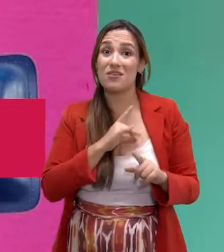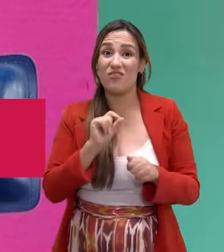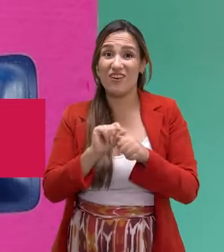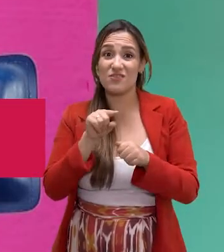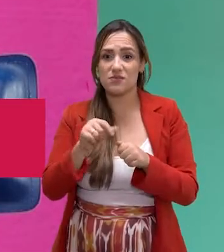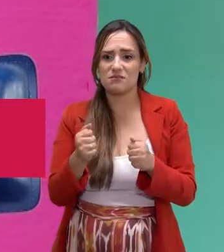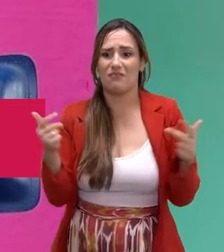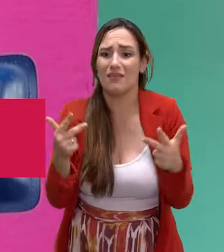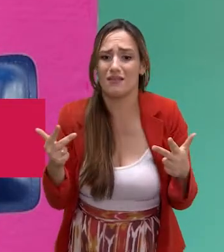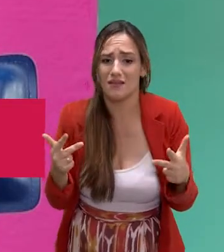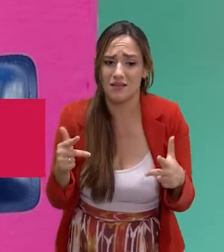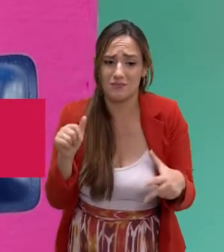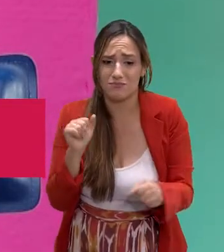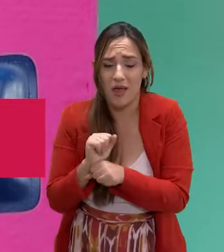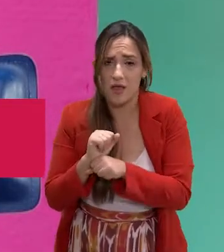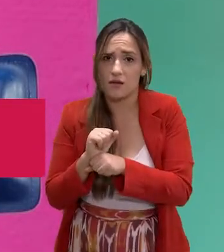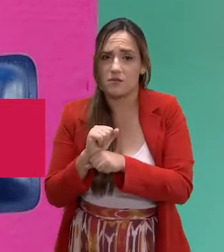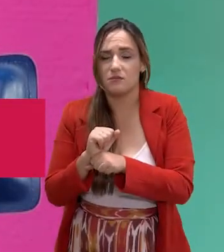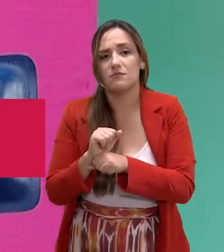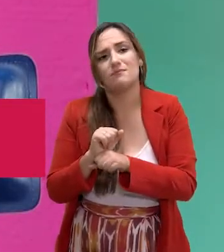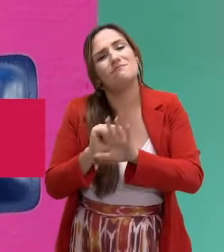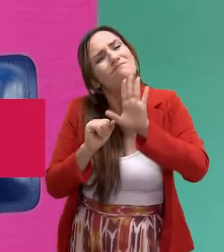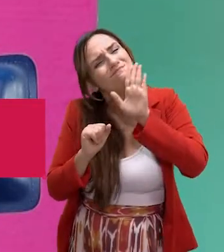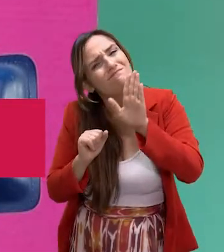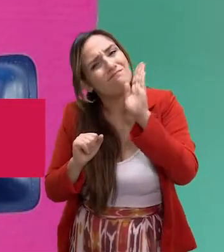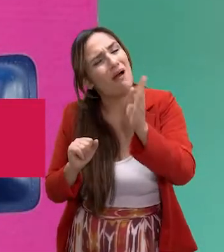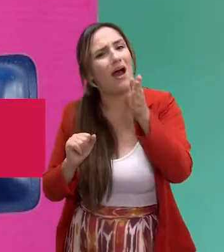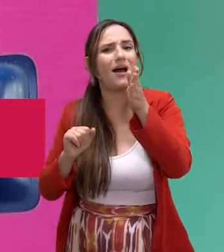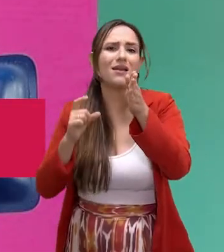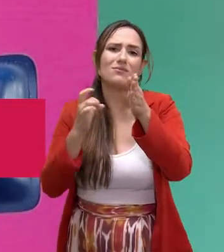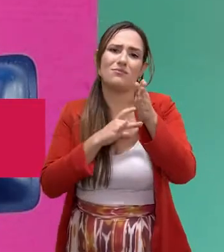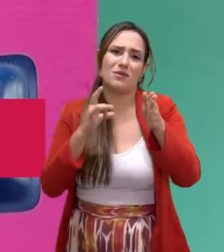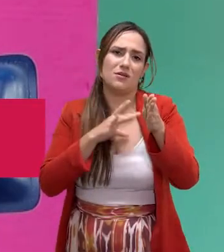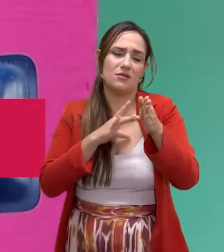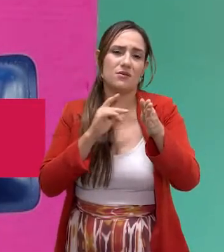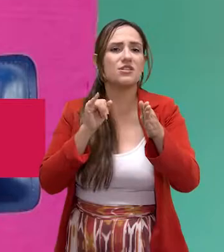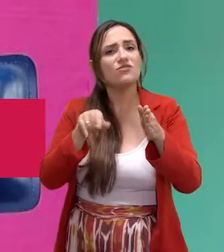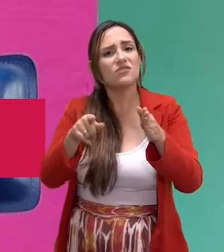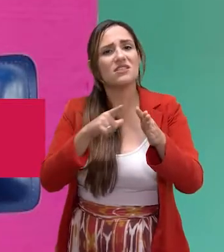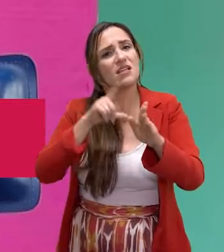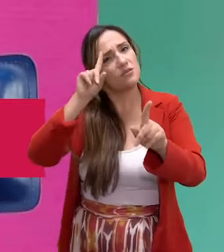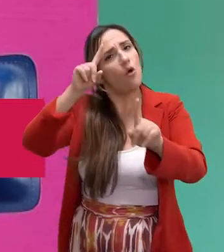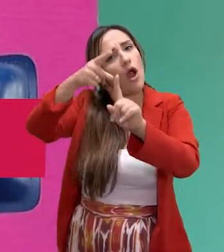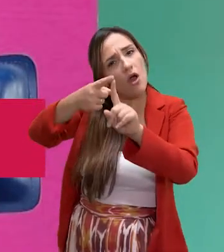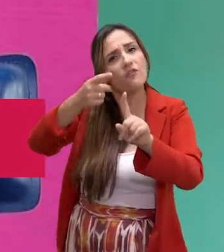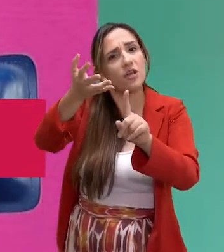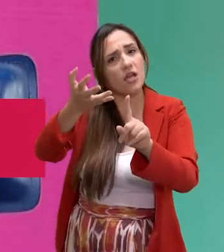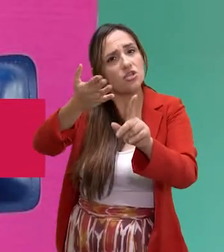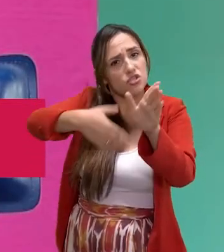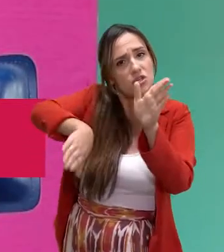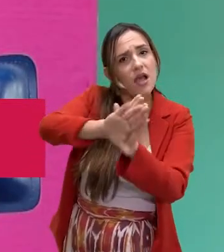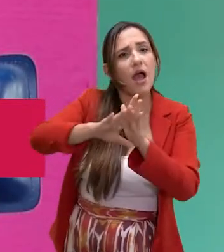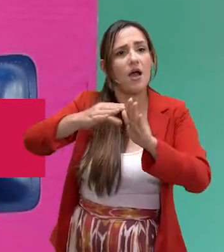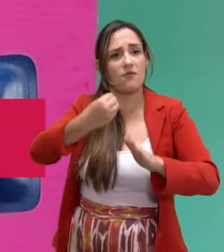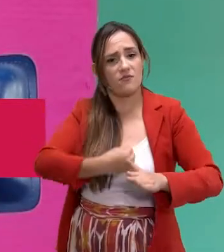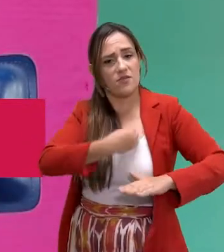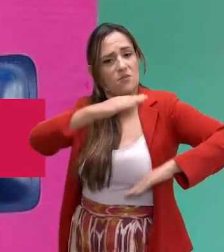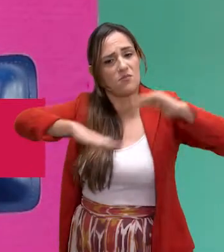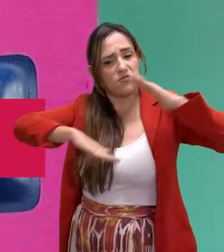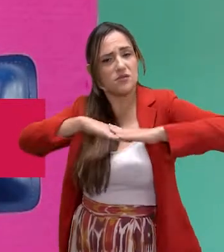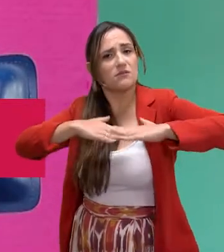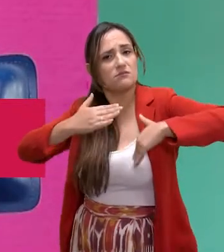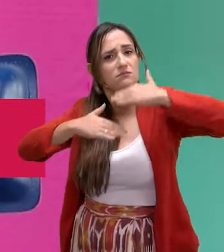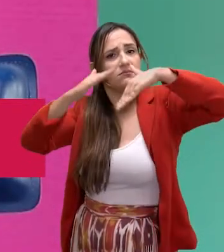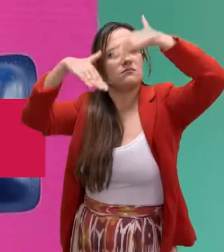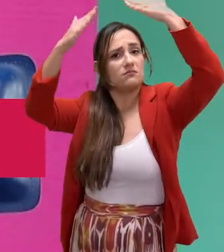te paralisa, ele não é saudável. Então, o meu recado é: não tenham medo. Se você tem o ideal de buscar uma